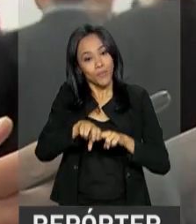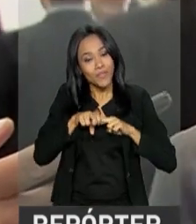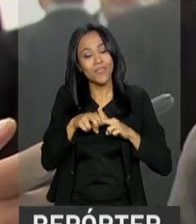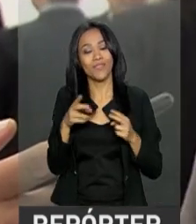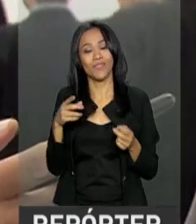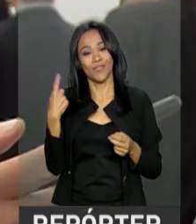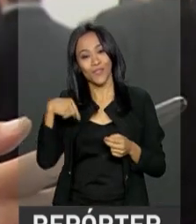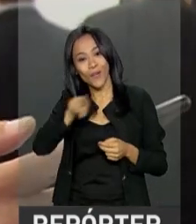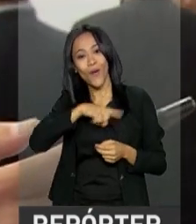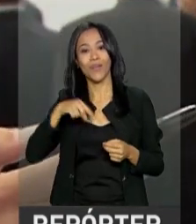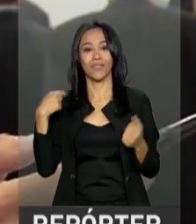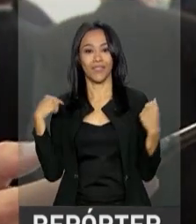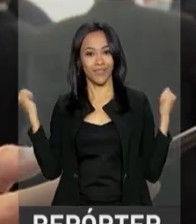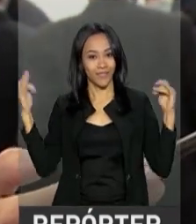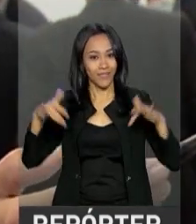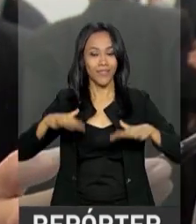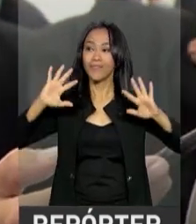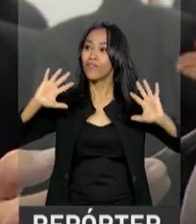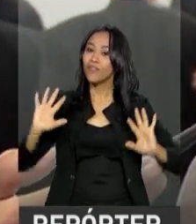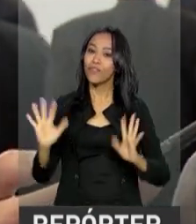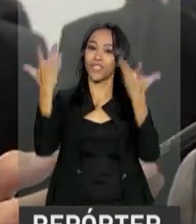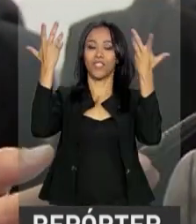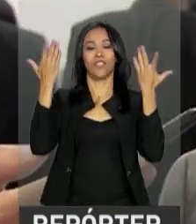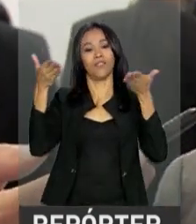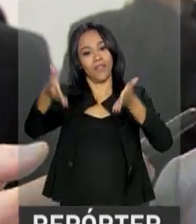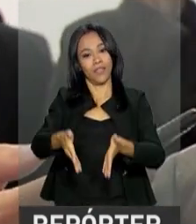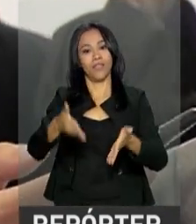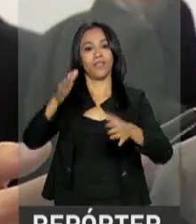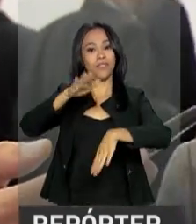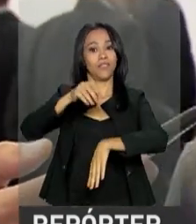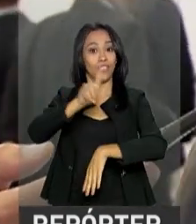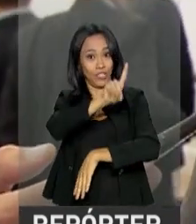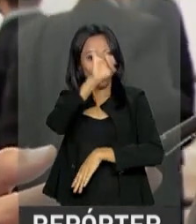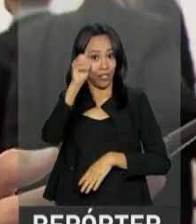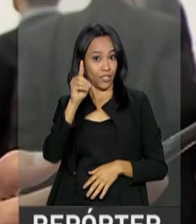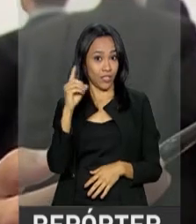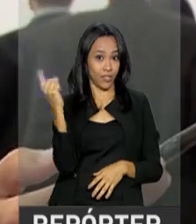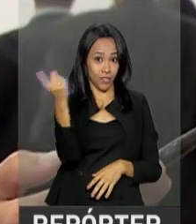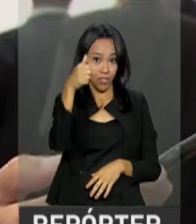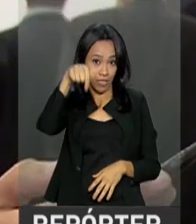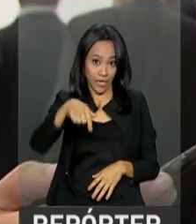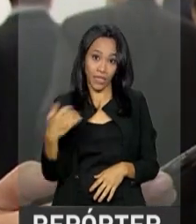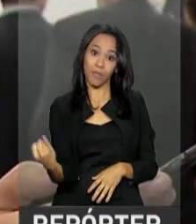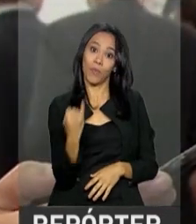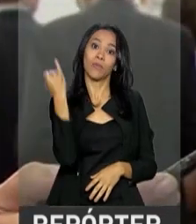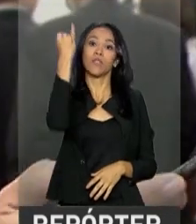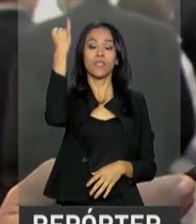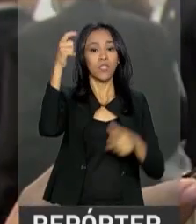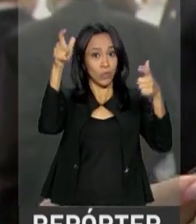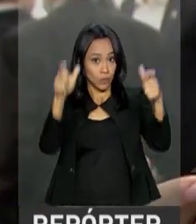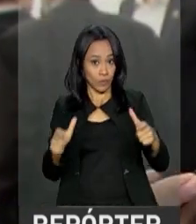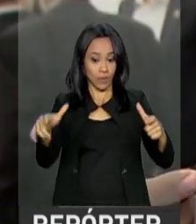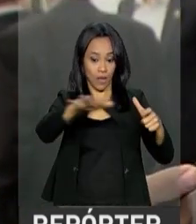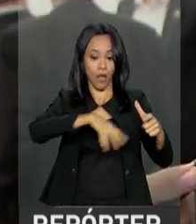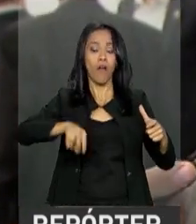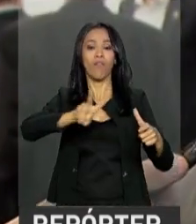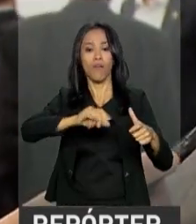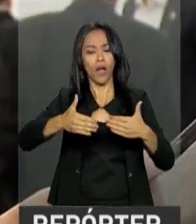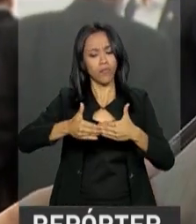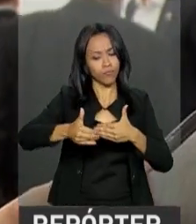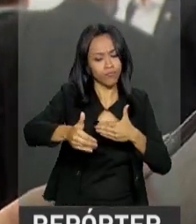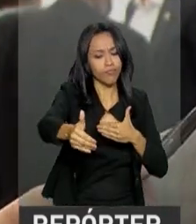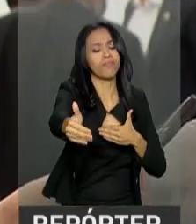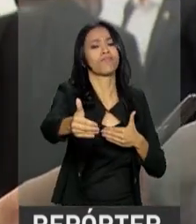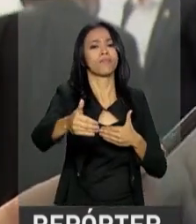todos nós somos todos nós estamos festejando esse momento importante aqui no cnpe a onde também em breve estaremos já